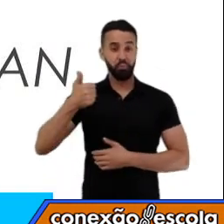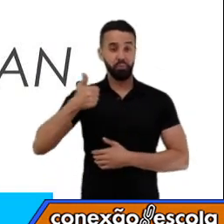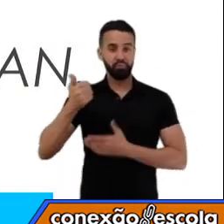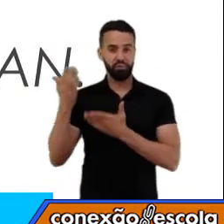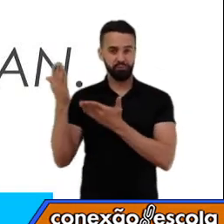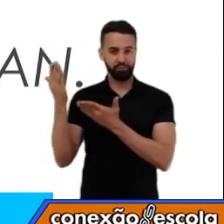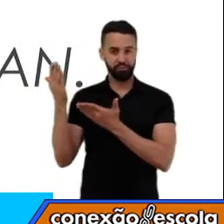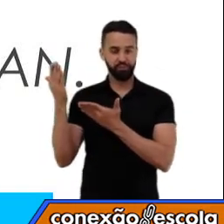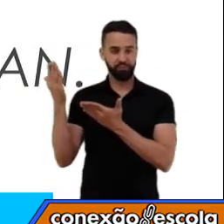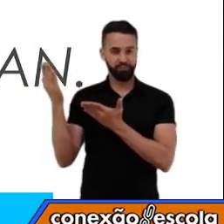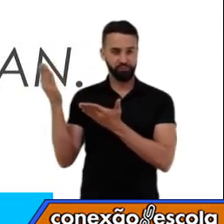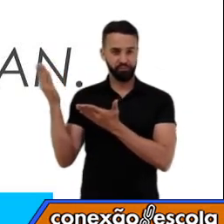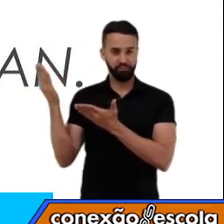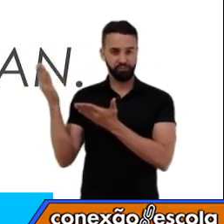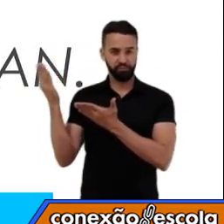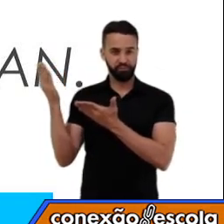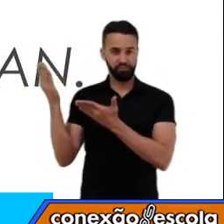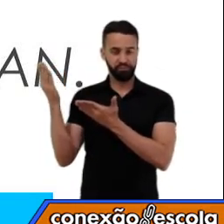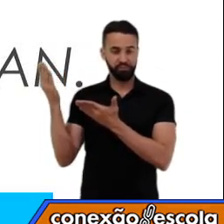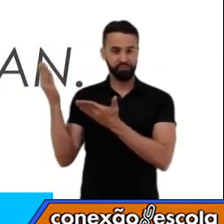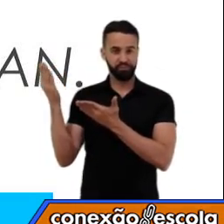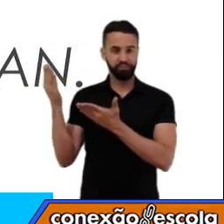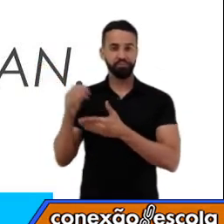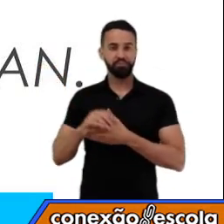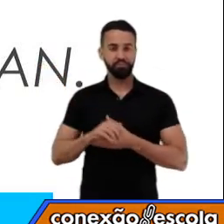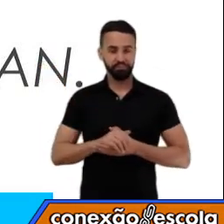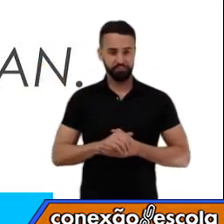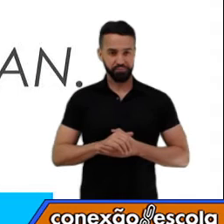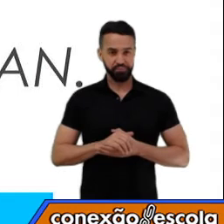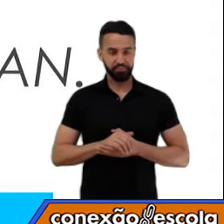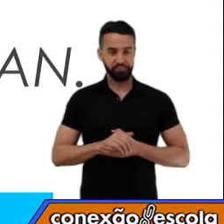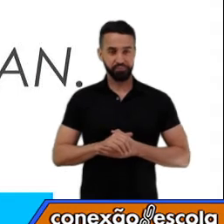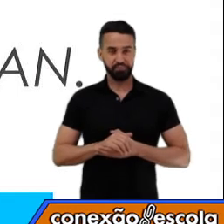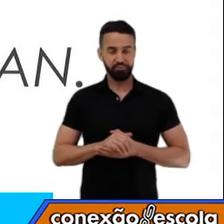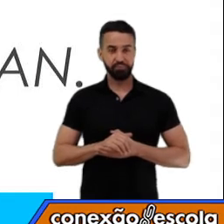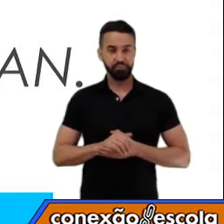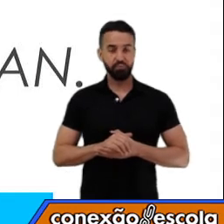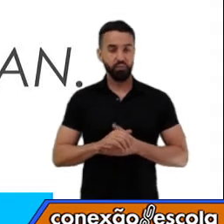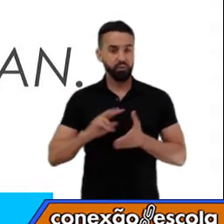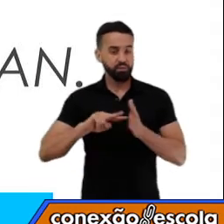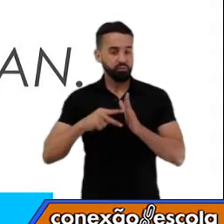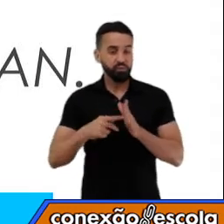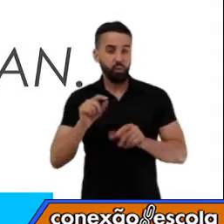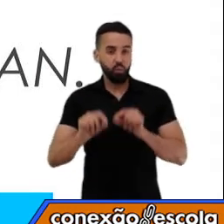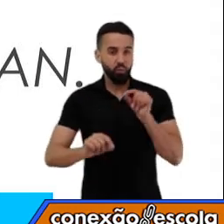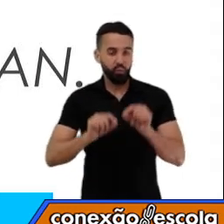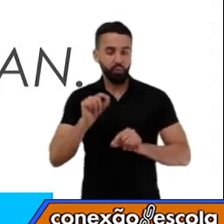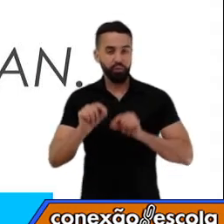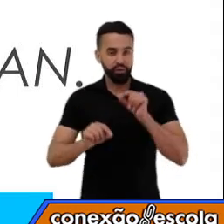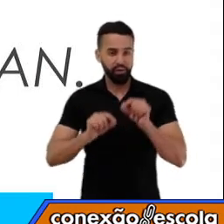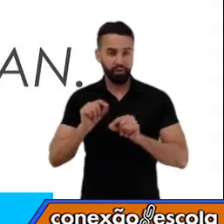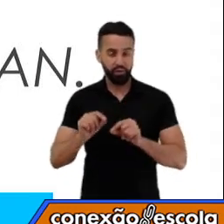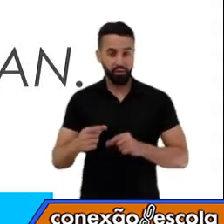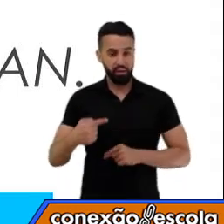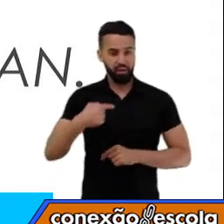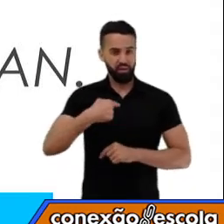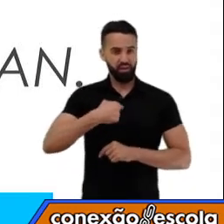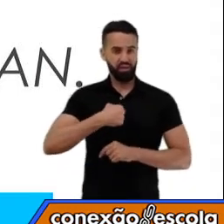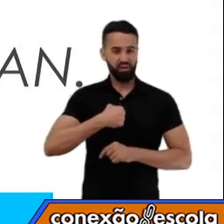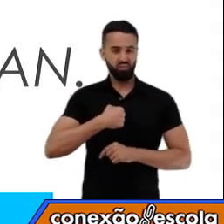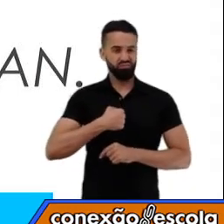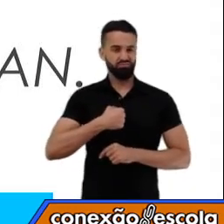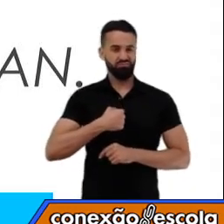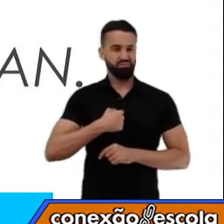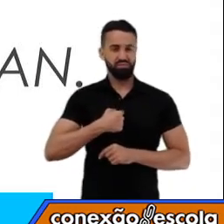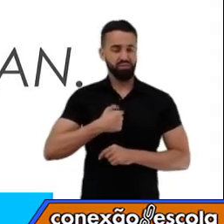a nota feno os Karol Conká ok que em português significa eu não